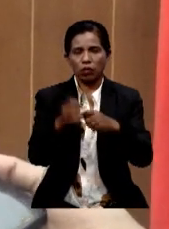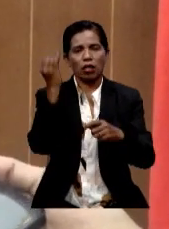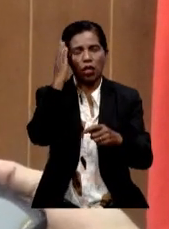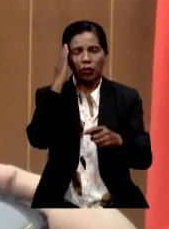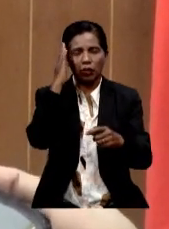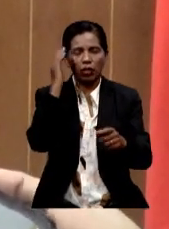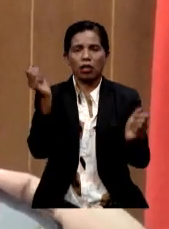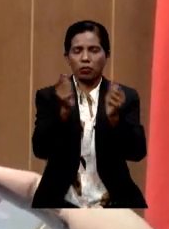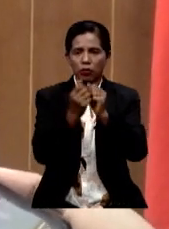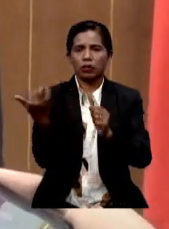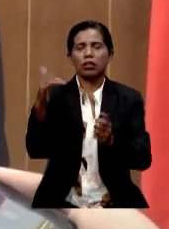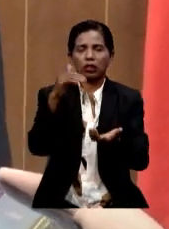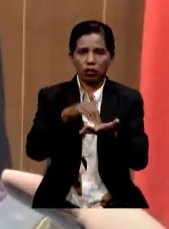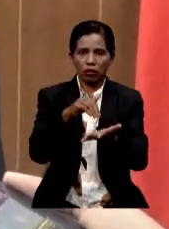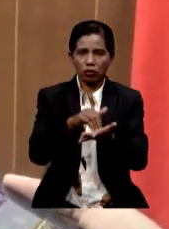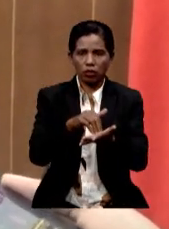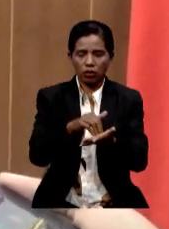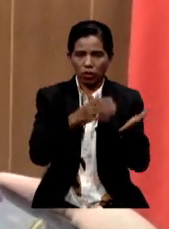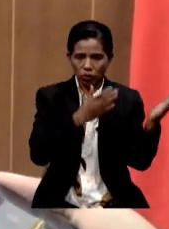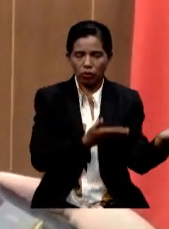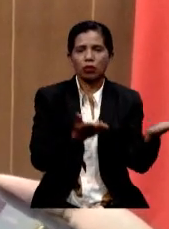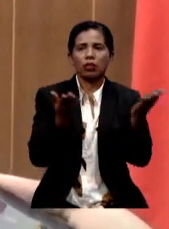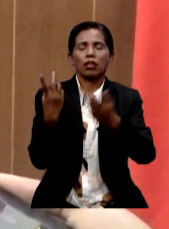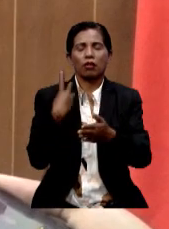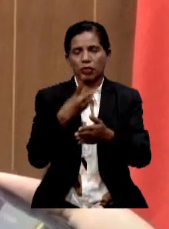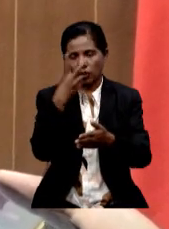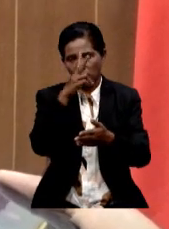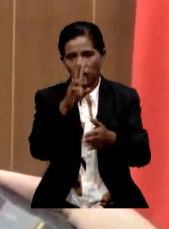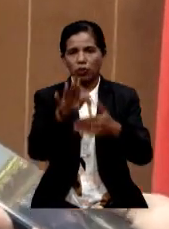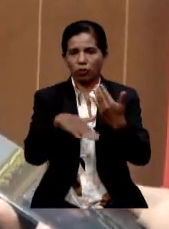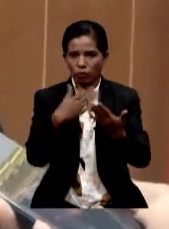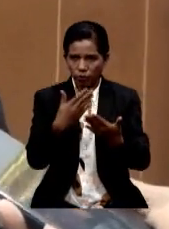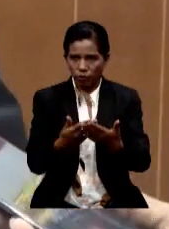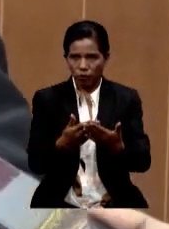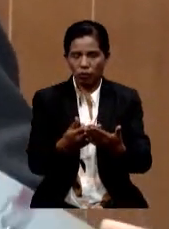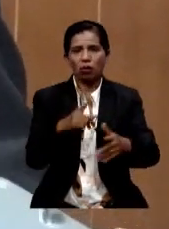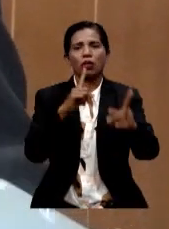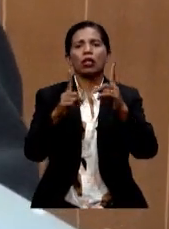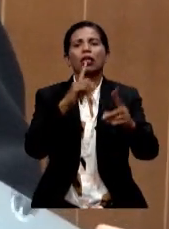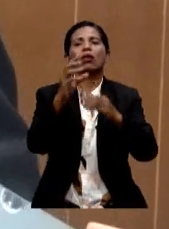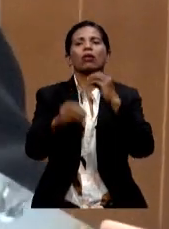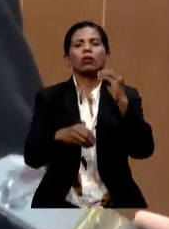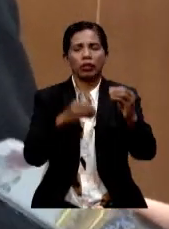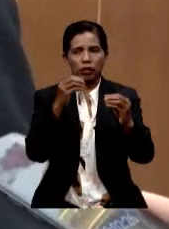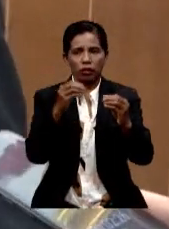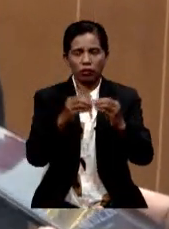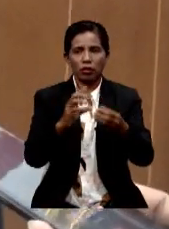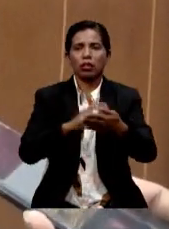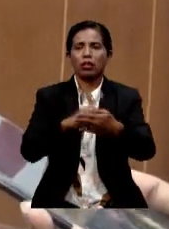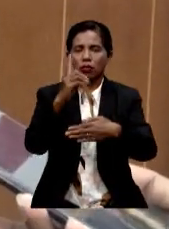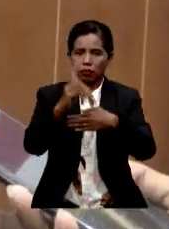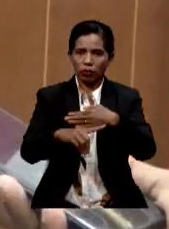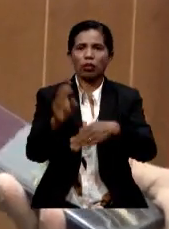e se ele se estuda, no Harukumai, a mim se are, você nem outro, Guli Liu, Conabá, desenvolvimento